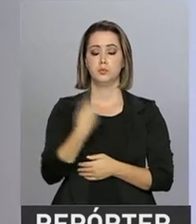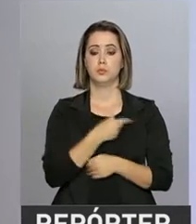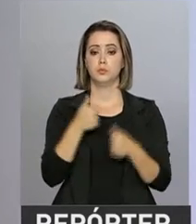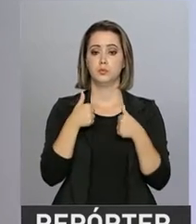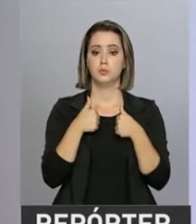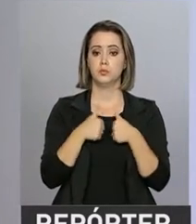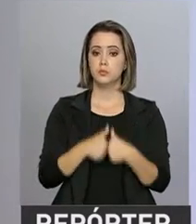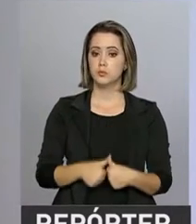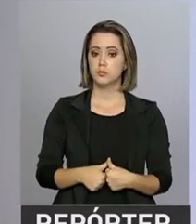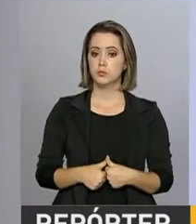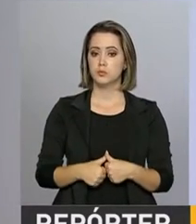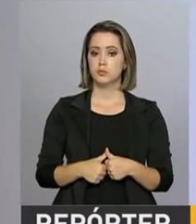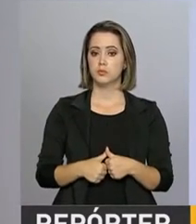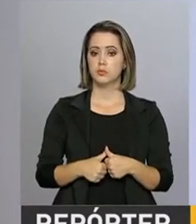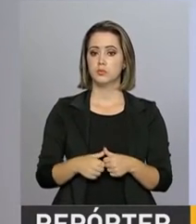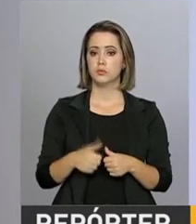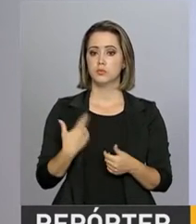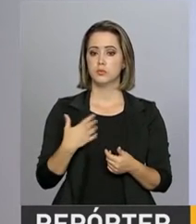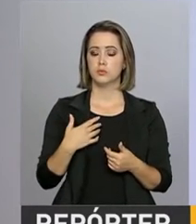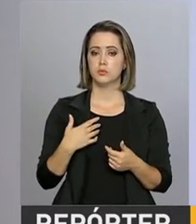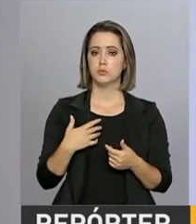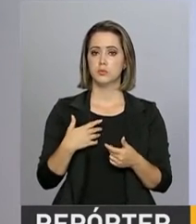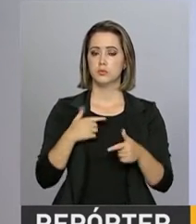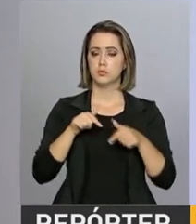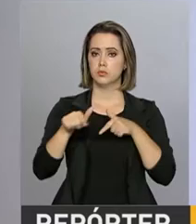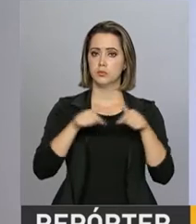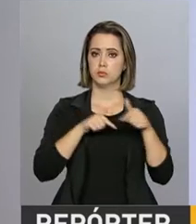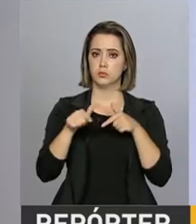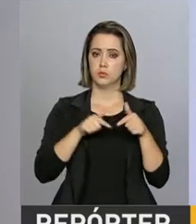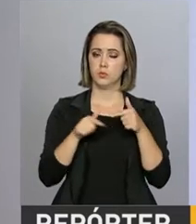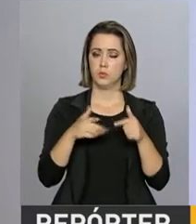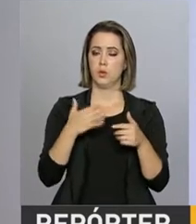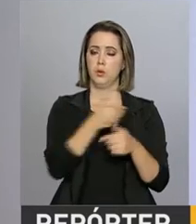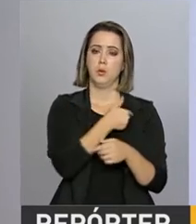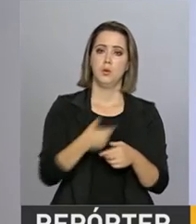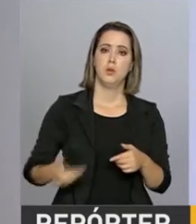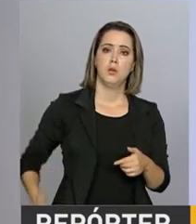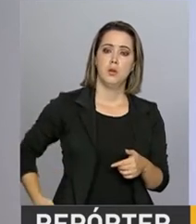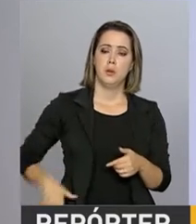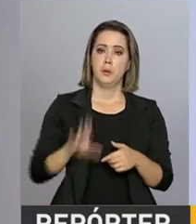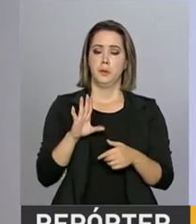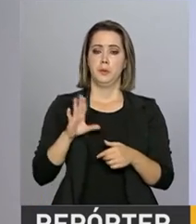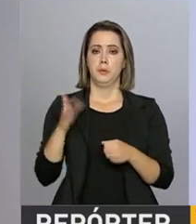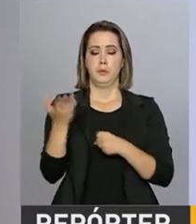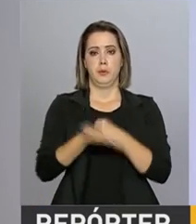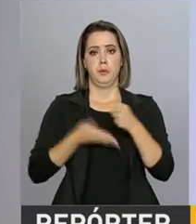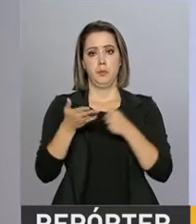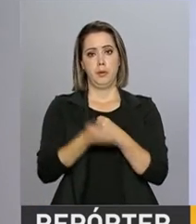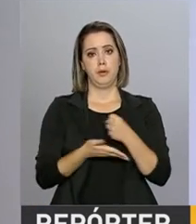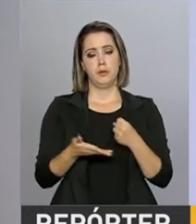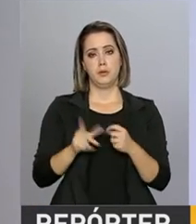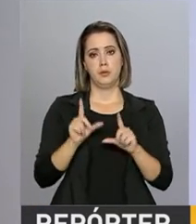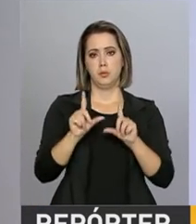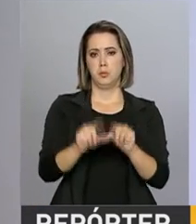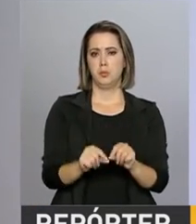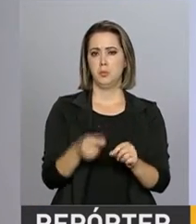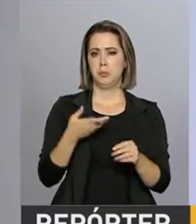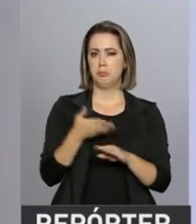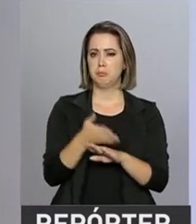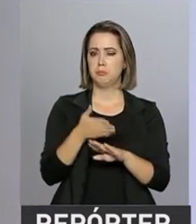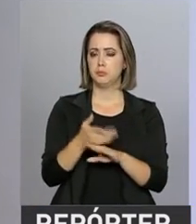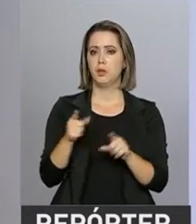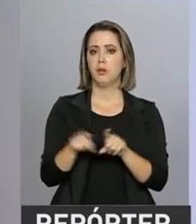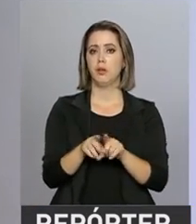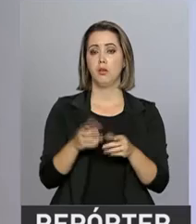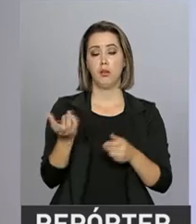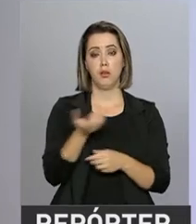estamos pautados pela construção de um Estado menos intervencionista, visando fomentar o